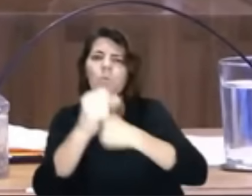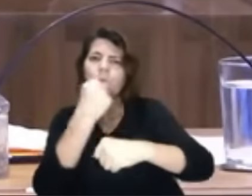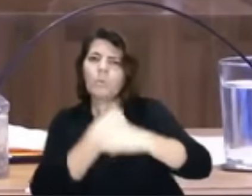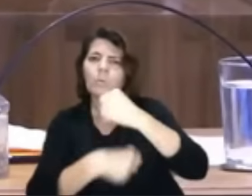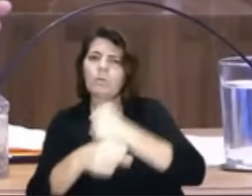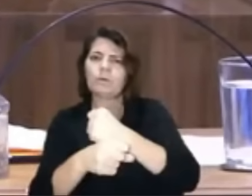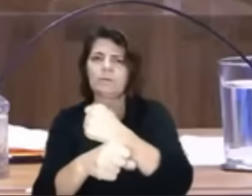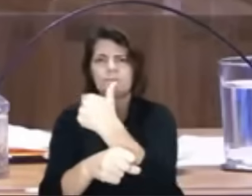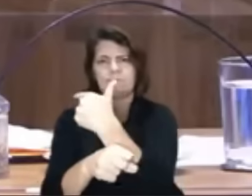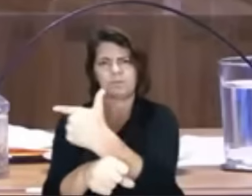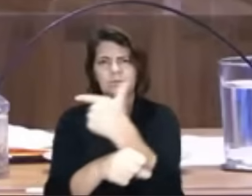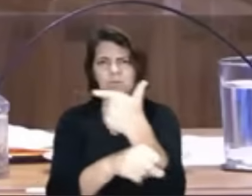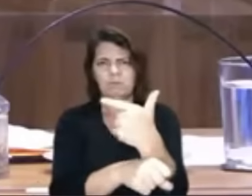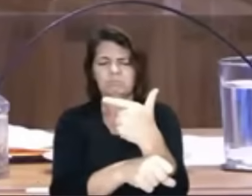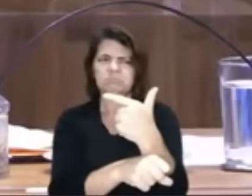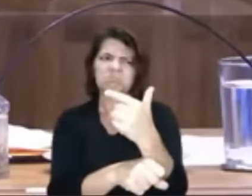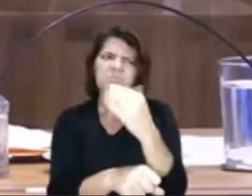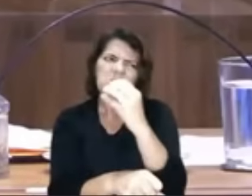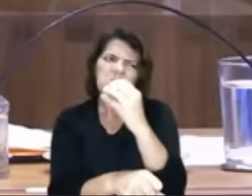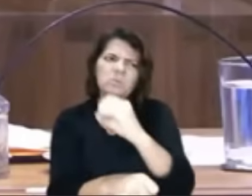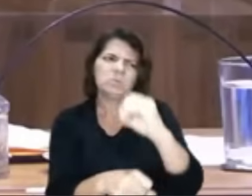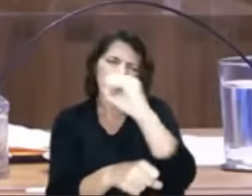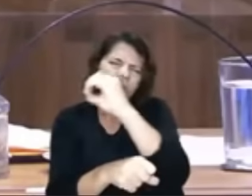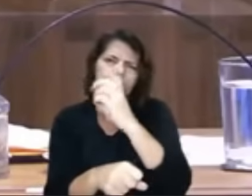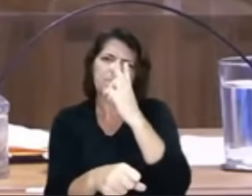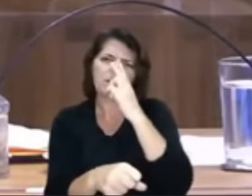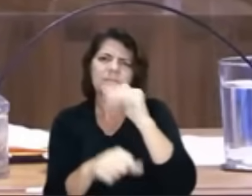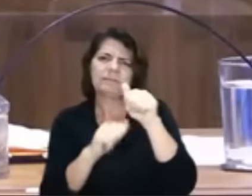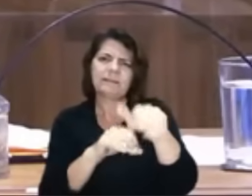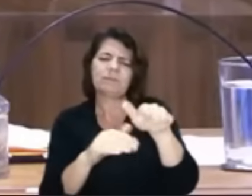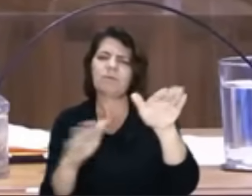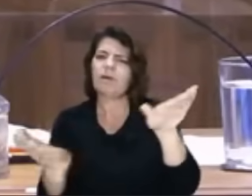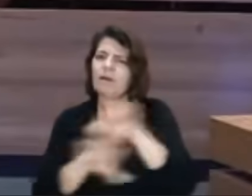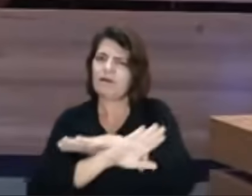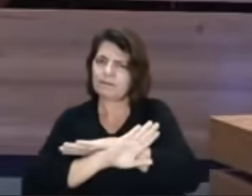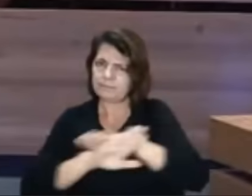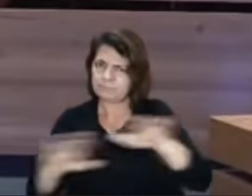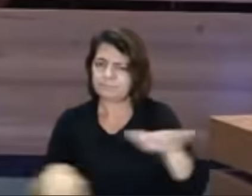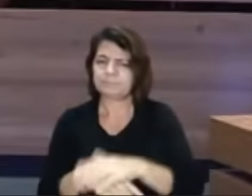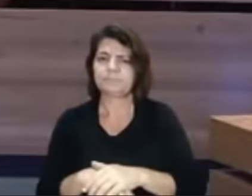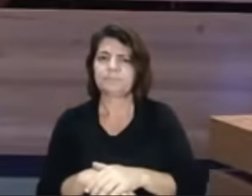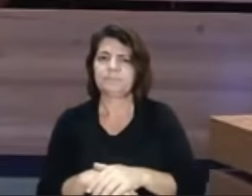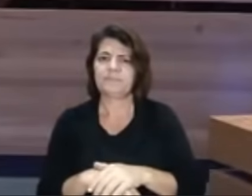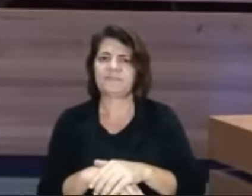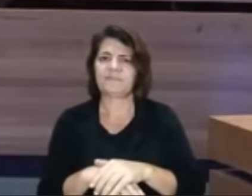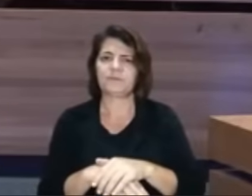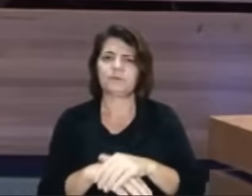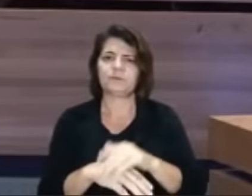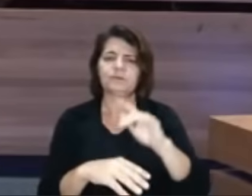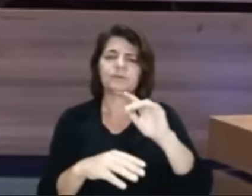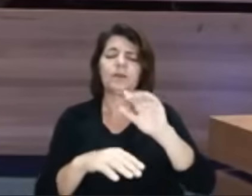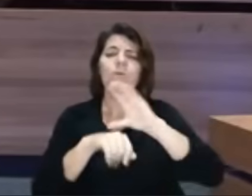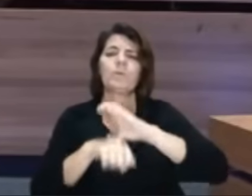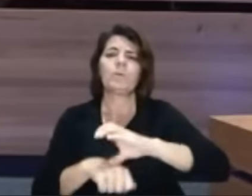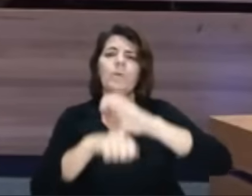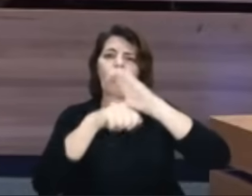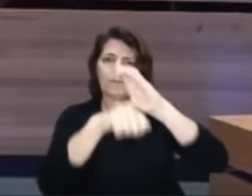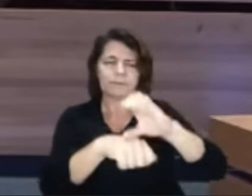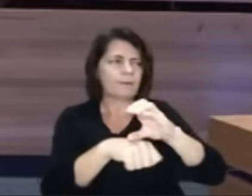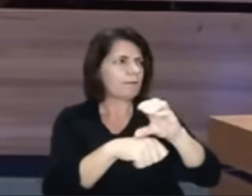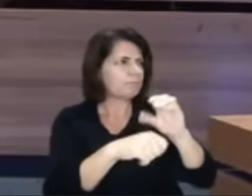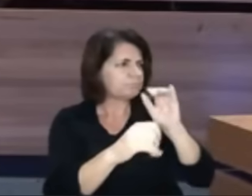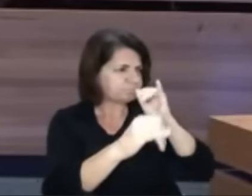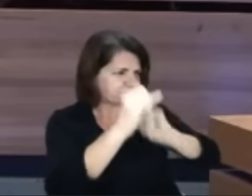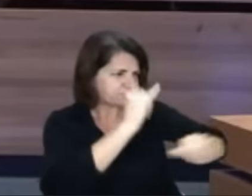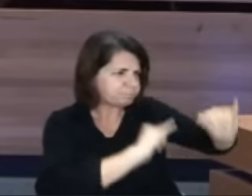ter a data aqui se foi outubro ou foi antes de Setembro por aí Deputado tá E nesse grupo petic comitê os senhores recebiam as informações ou